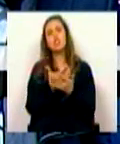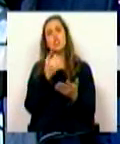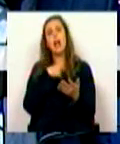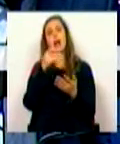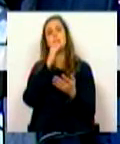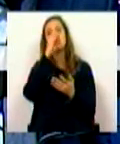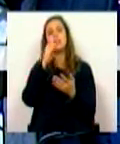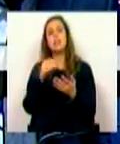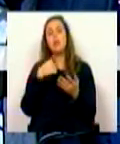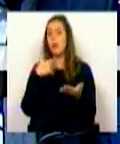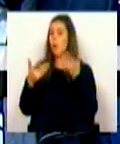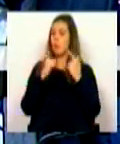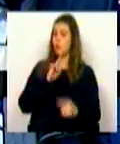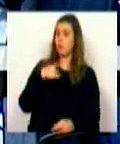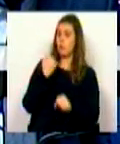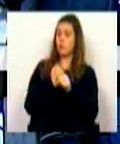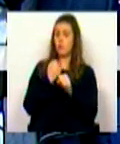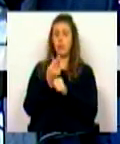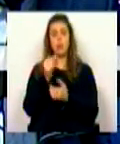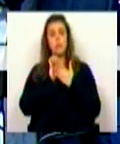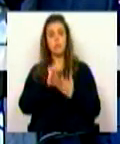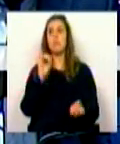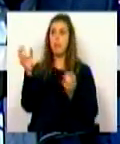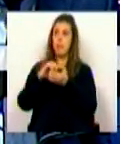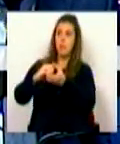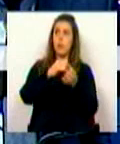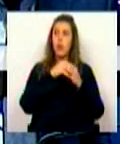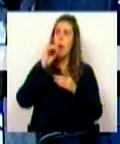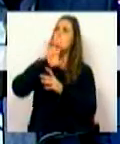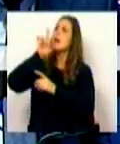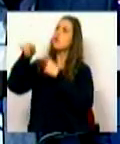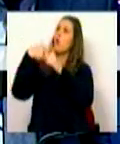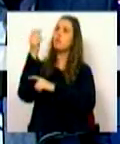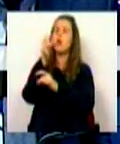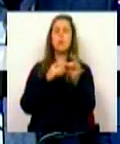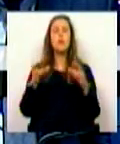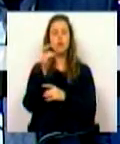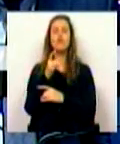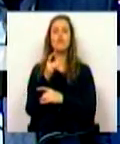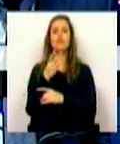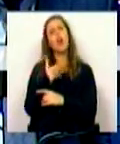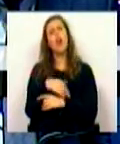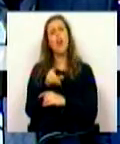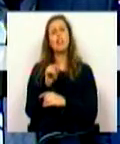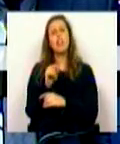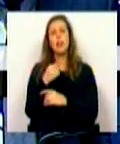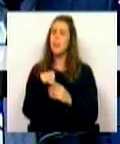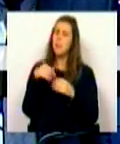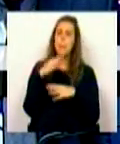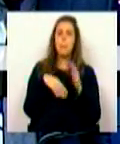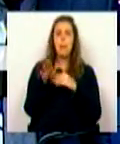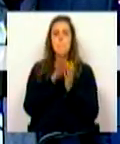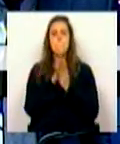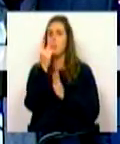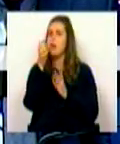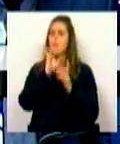taxa, a nossa comparação de execução de fundos comunitários com outros países europeus. E gostam, e então utilizam